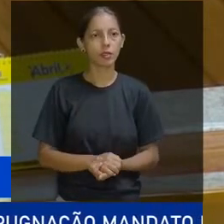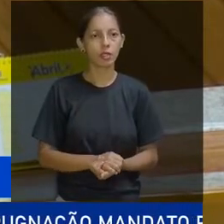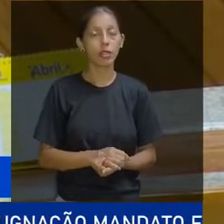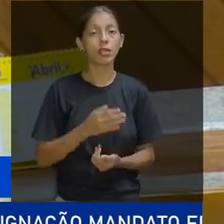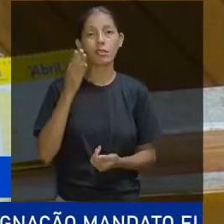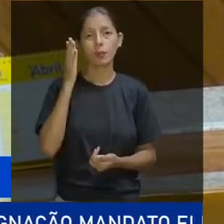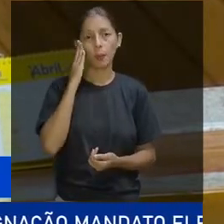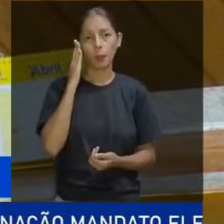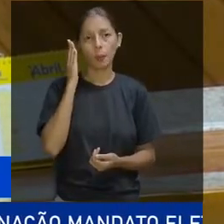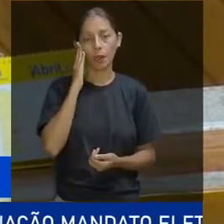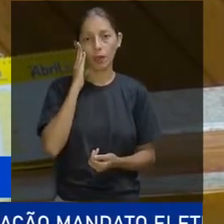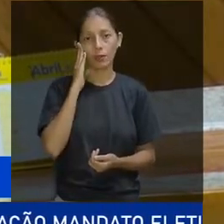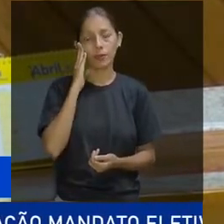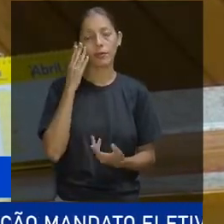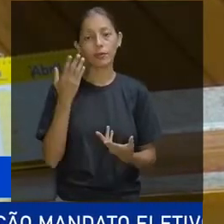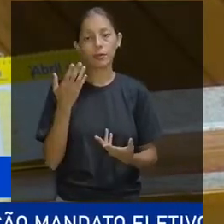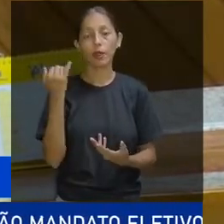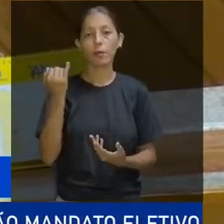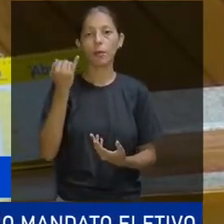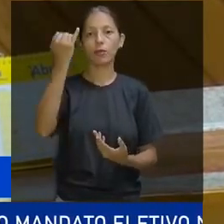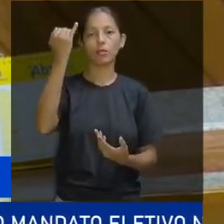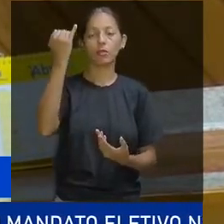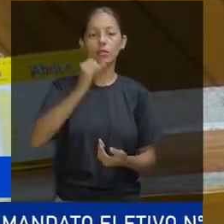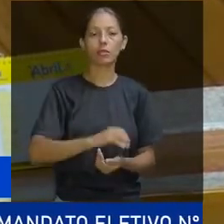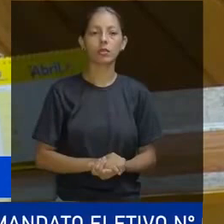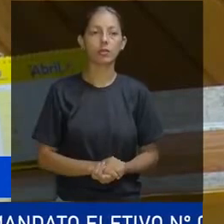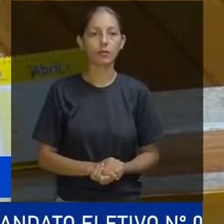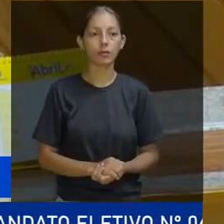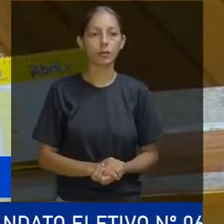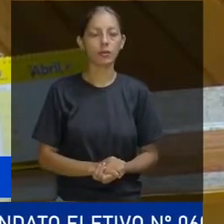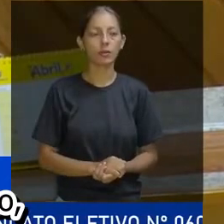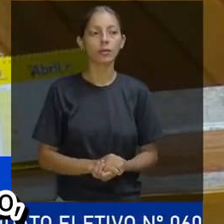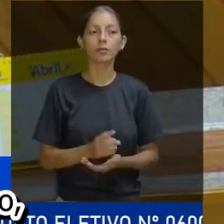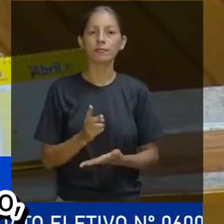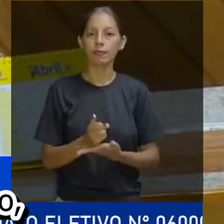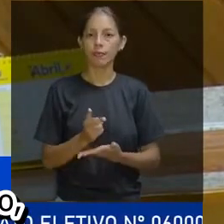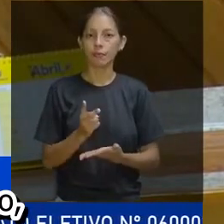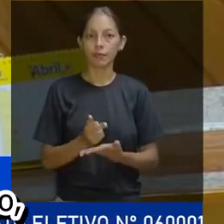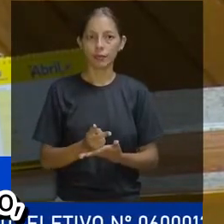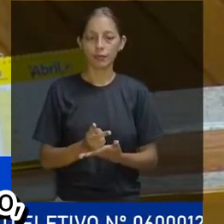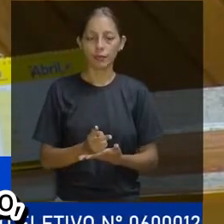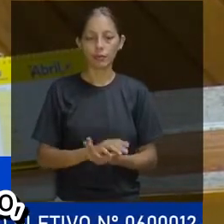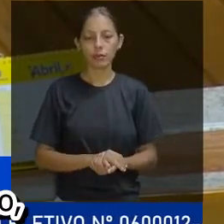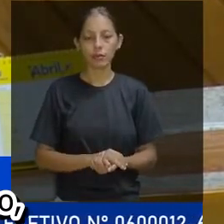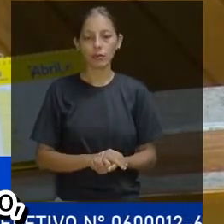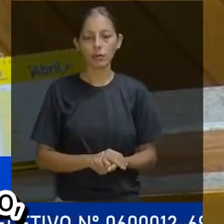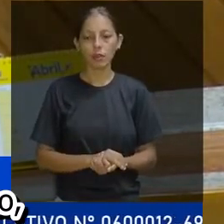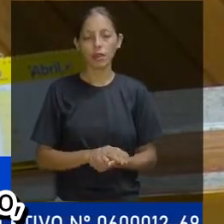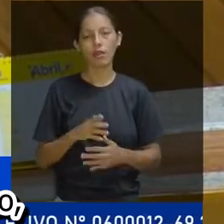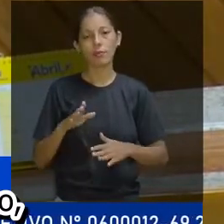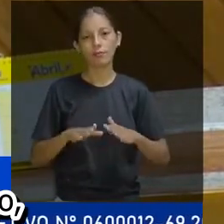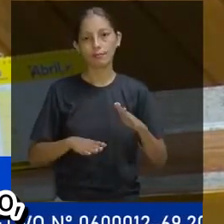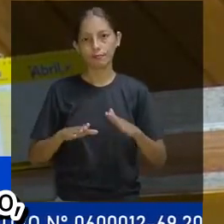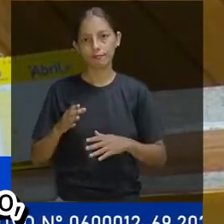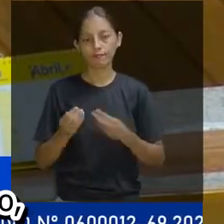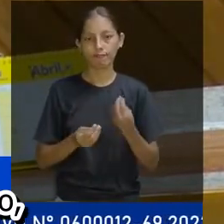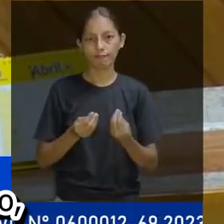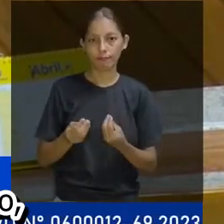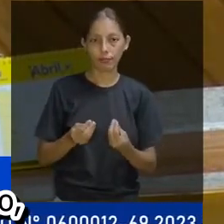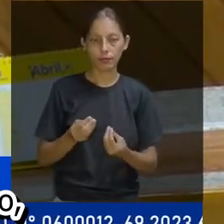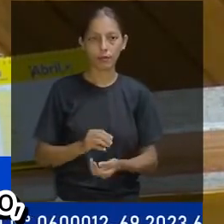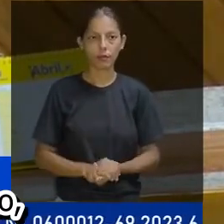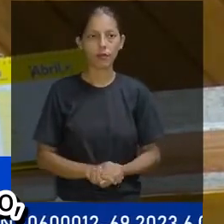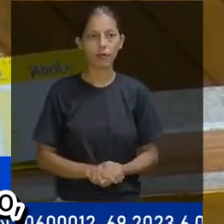mantermos o princípio da primazia do mérito. Sempre que possível, a gente enfrenta o mérito,